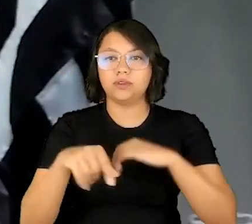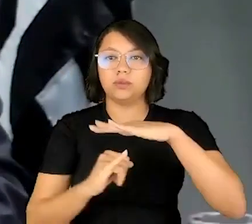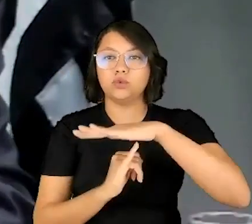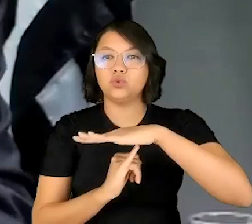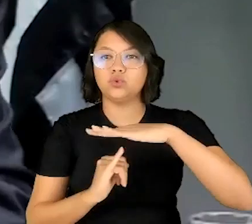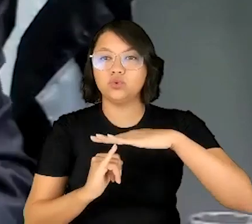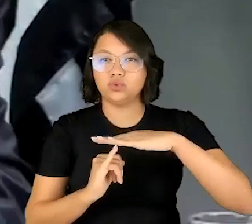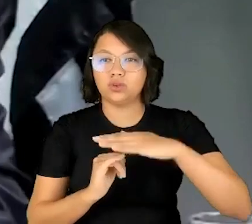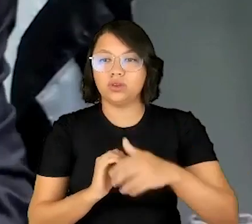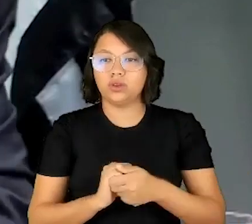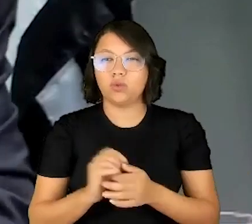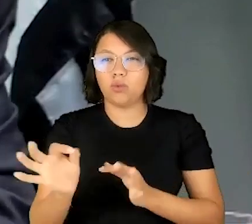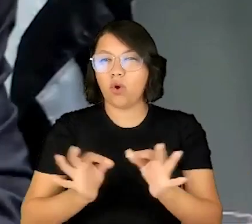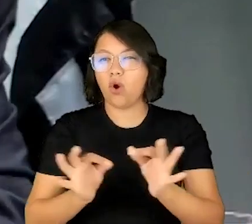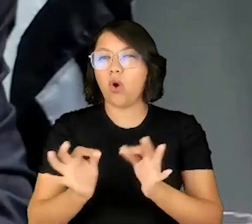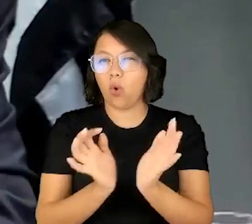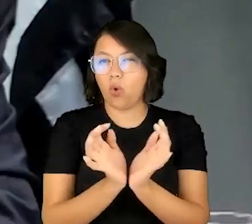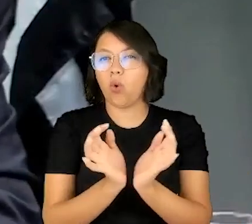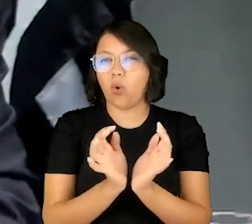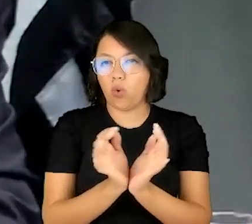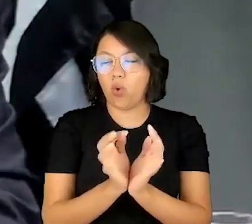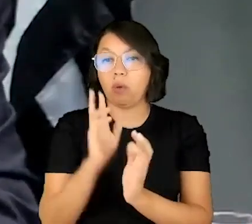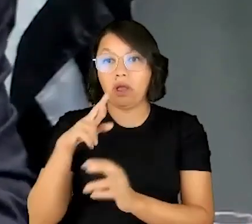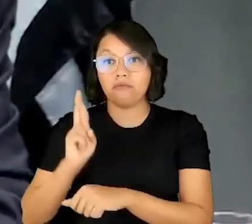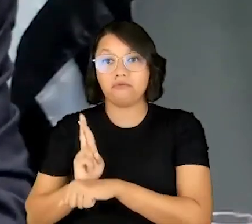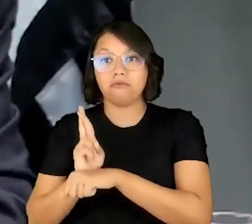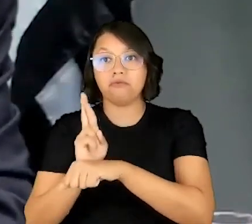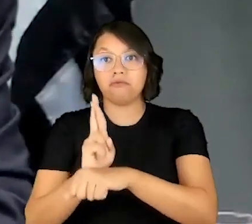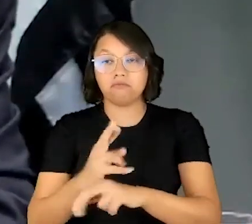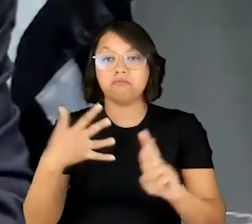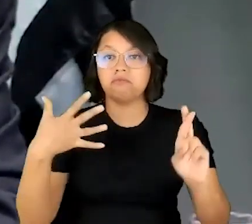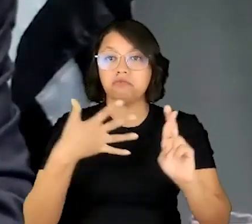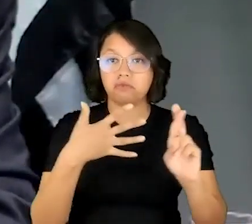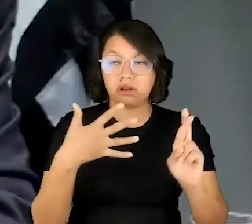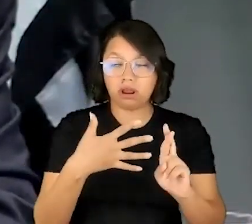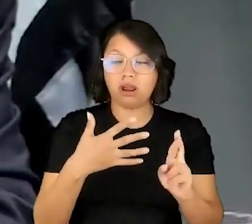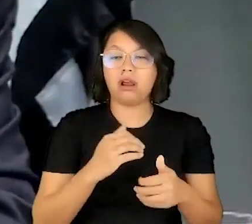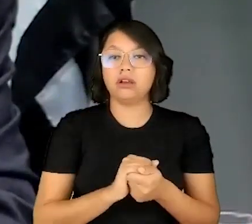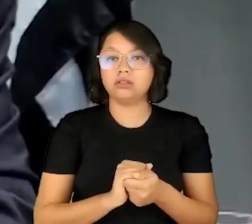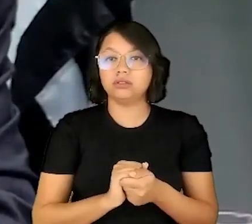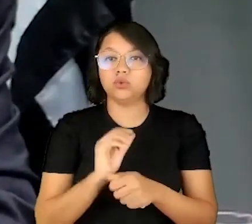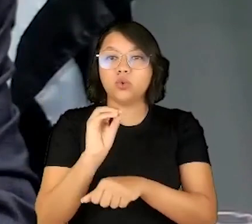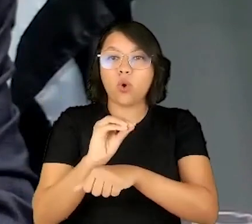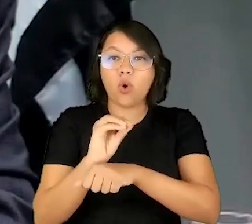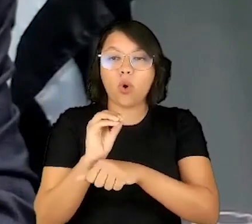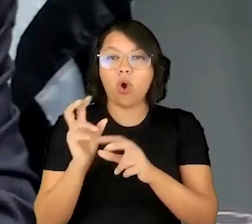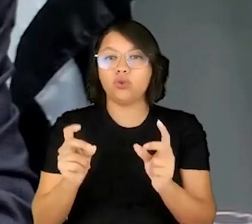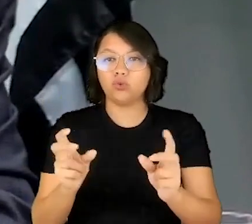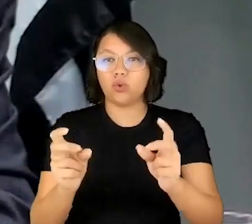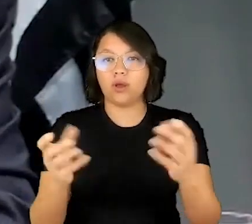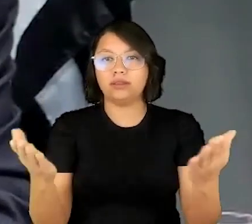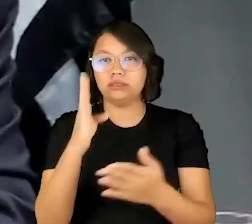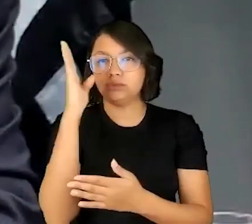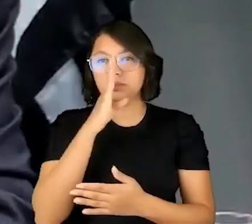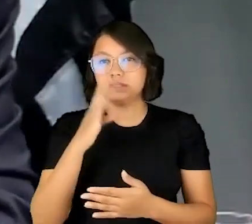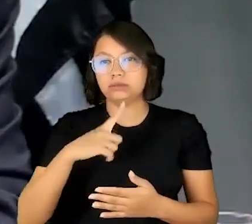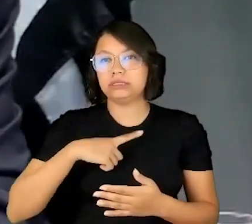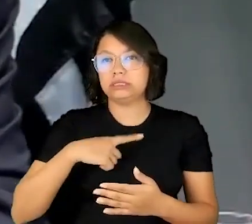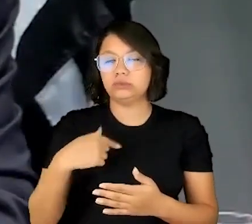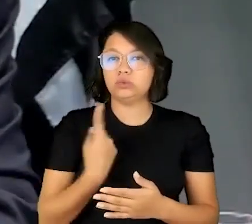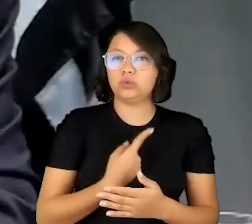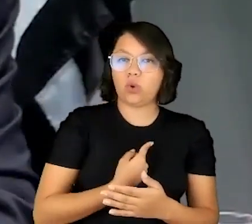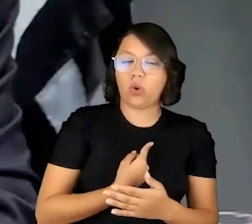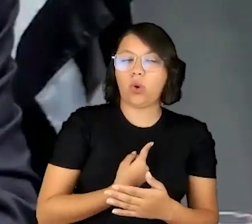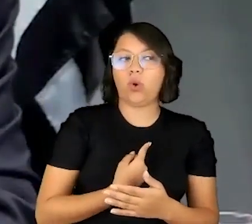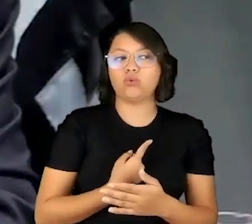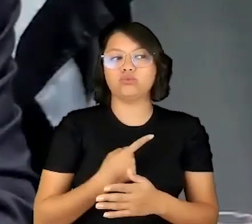instituição, uma organização de saúde de referência no tratamento do câncer do Brasil. Nós temos nossos problemas aqui em São